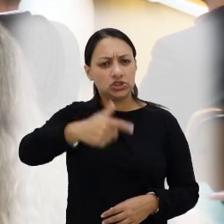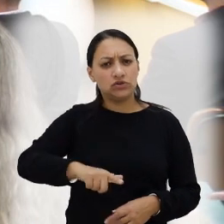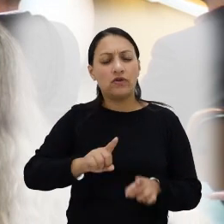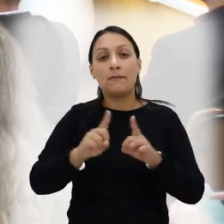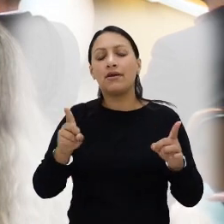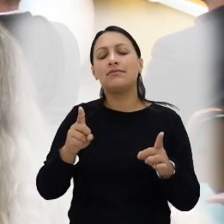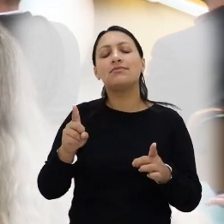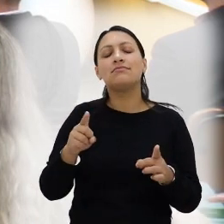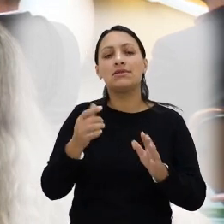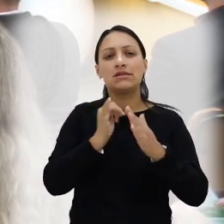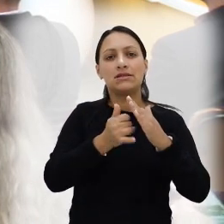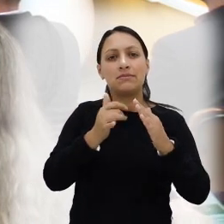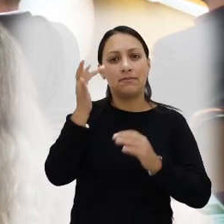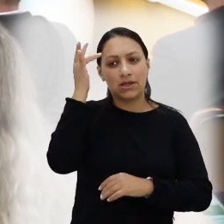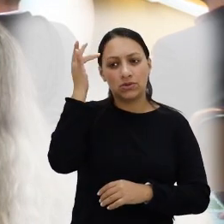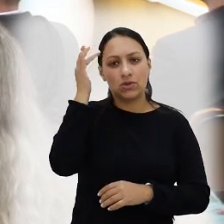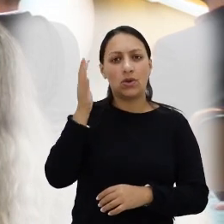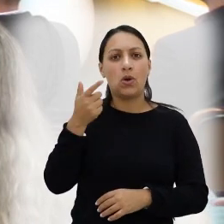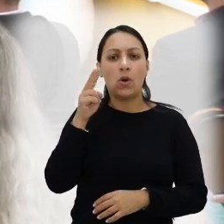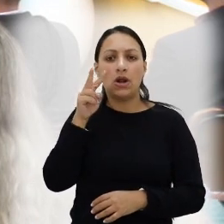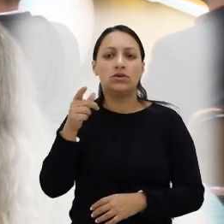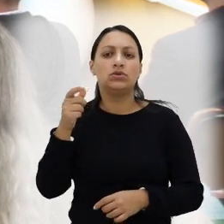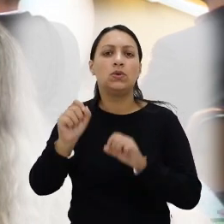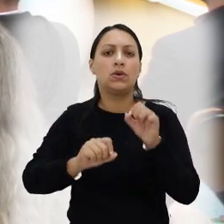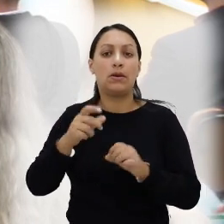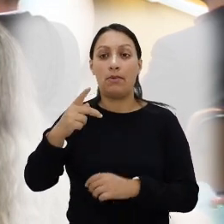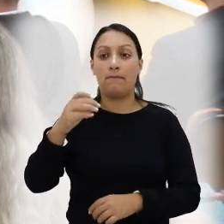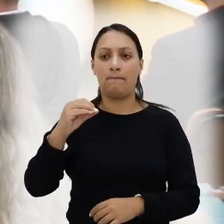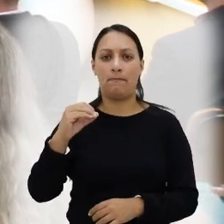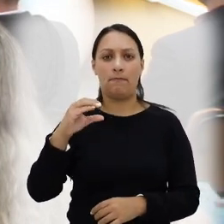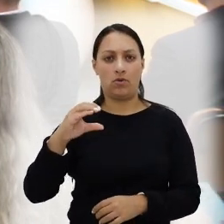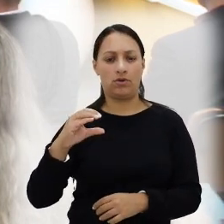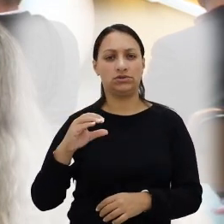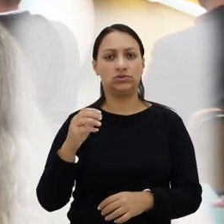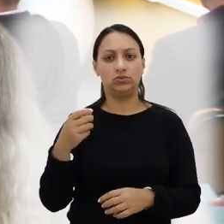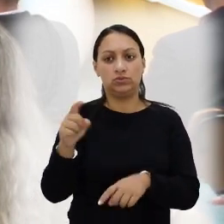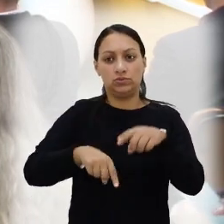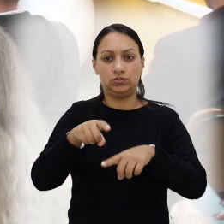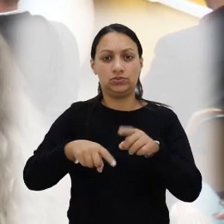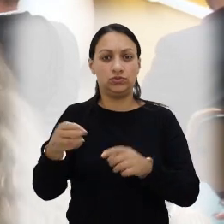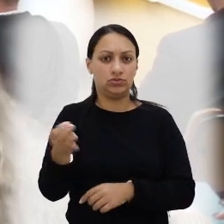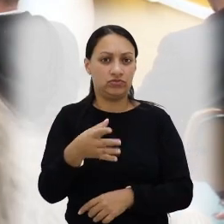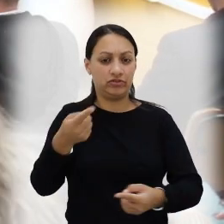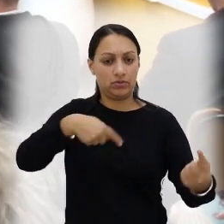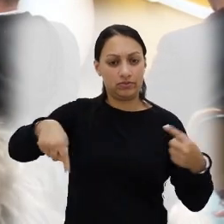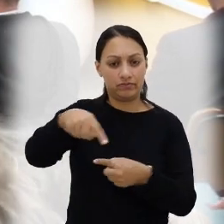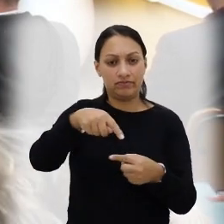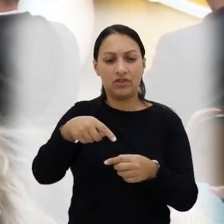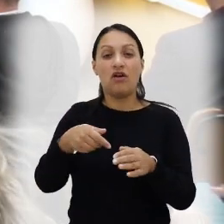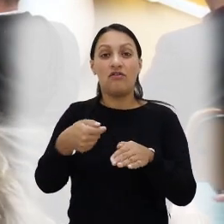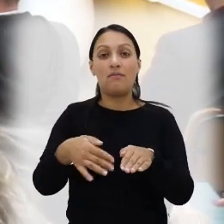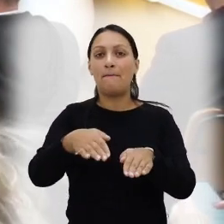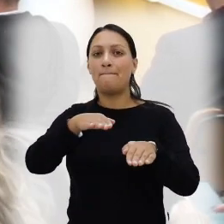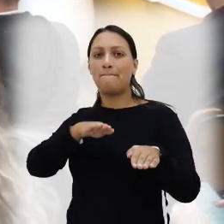madura esteja olhando para uma POC com um produto novo. E aí a gente faz o ciclo, né, de dar um passinho